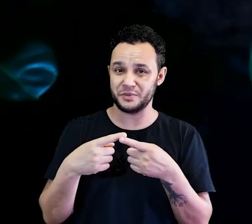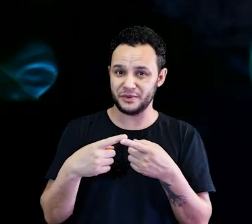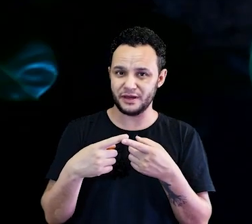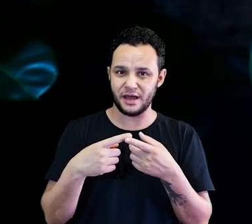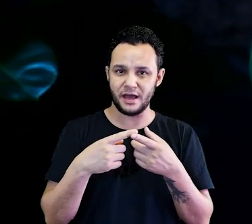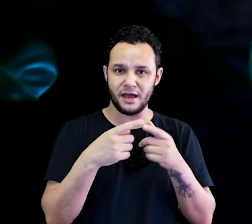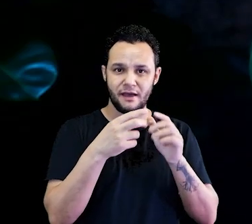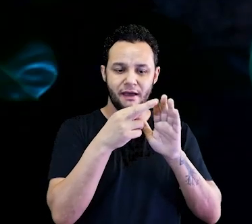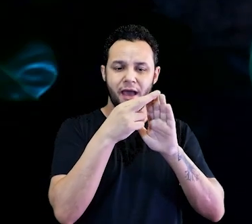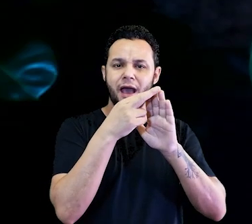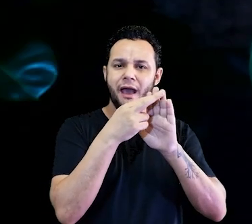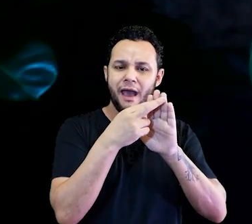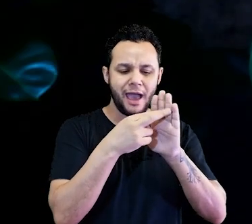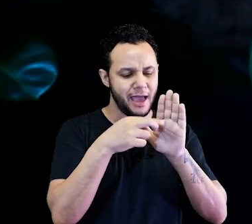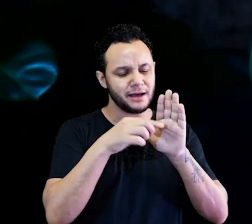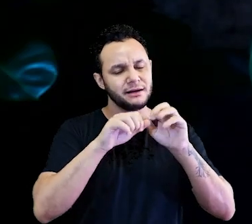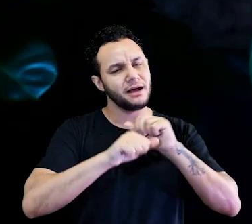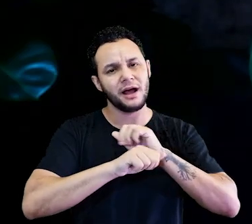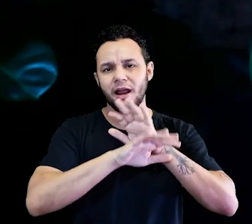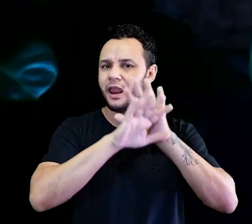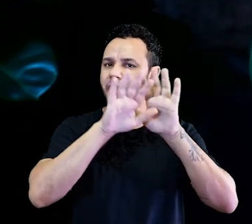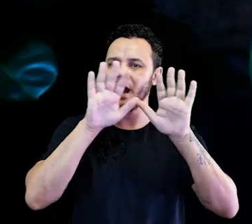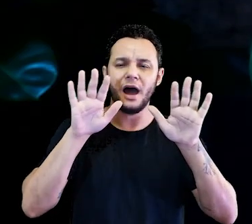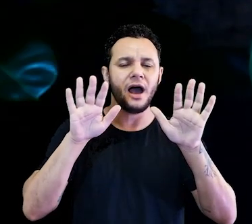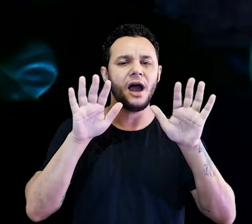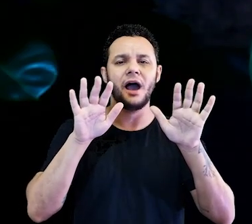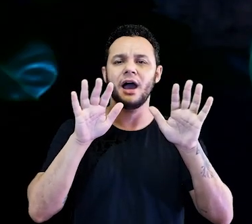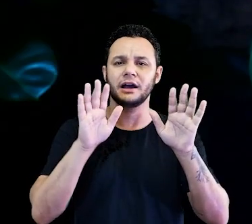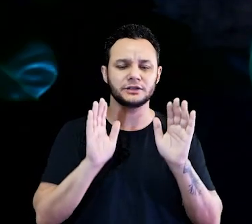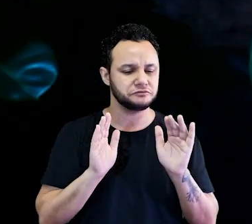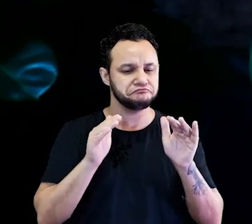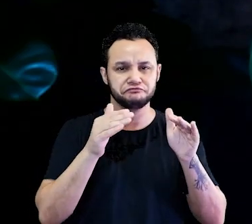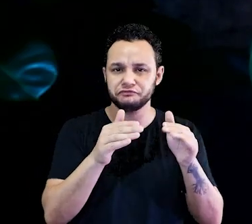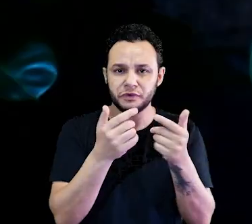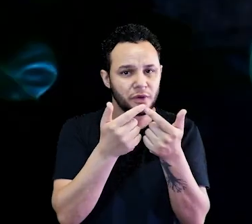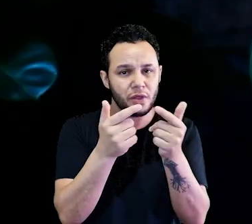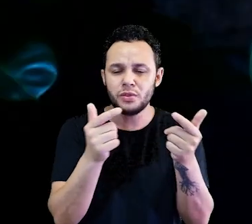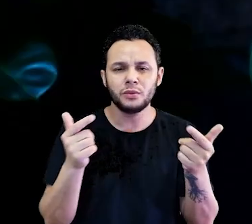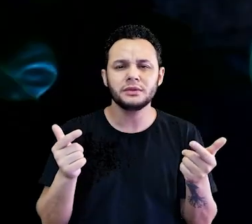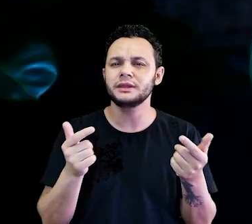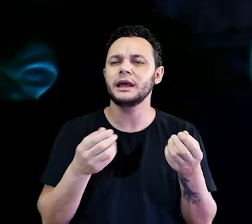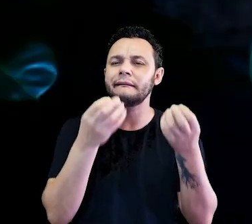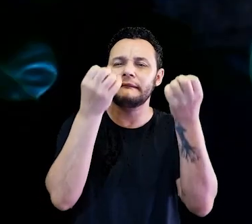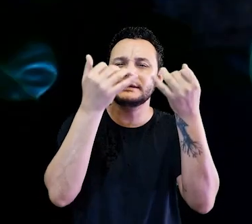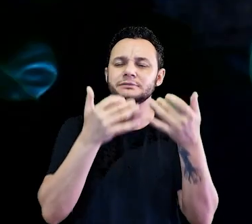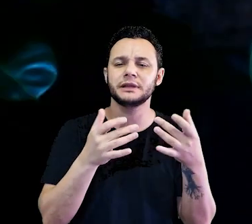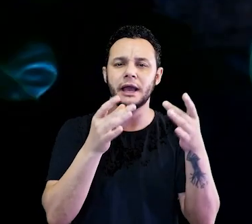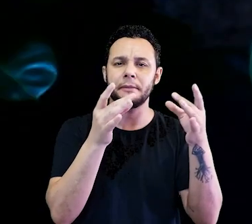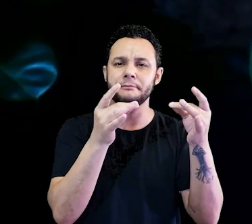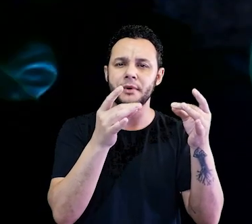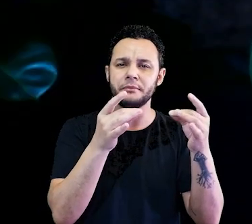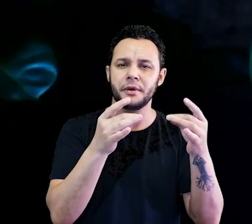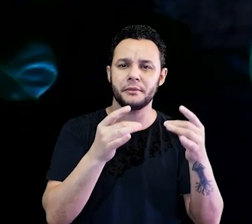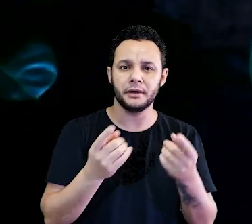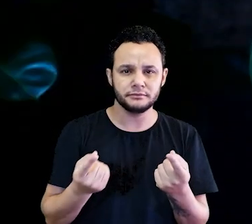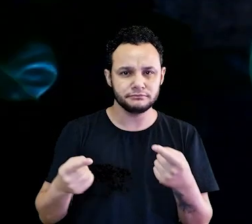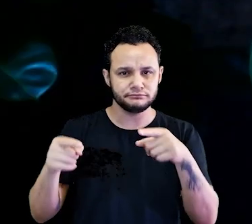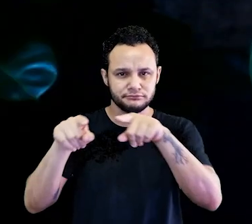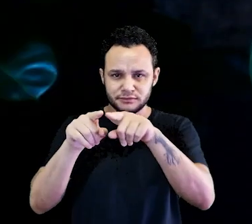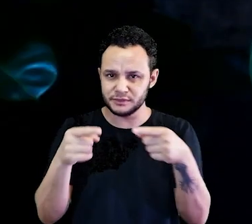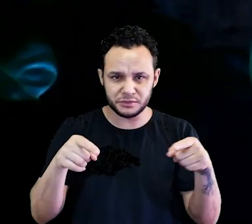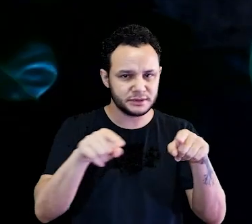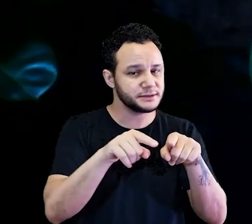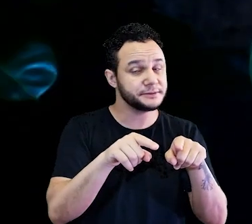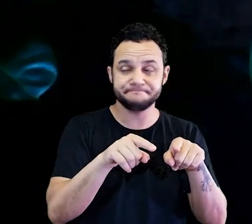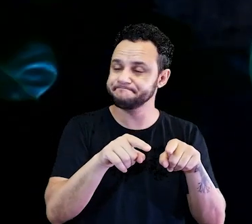complicado, né? Porque não existem regras muito claras de como deve acontecer esse regime de colaboração, né?